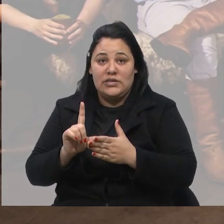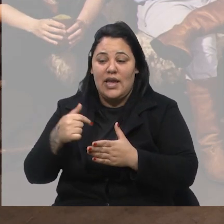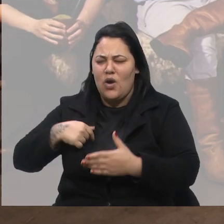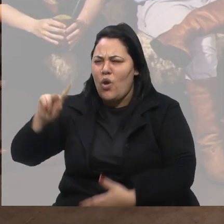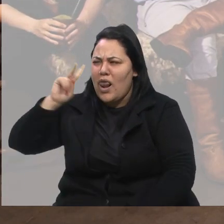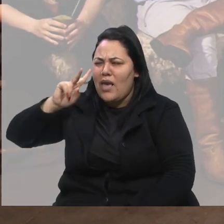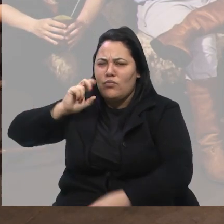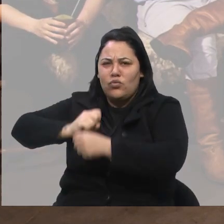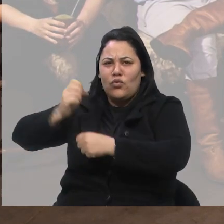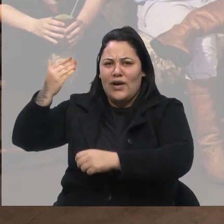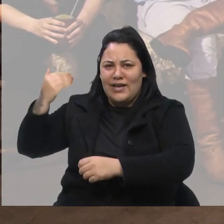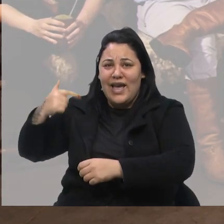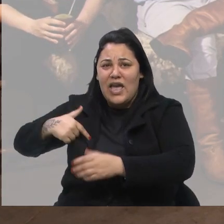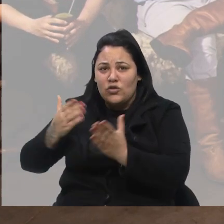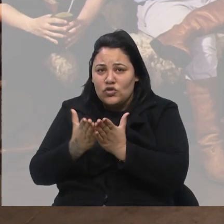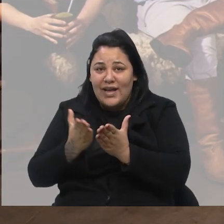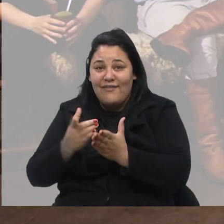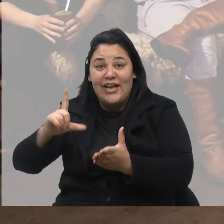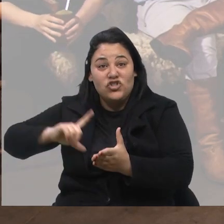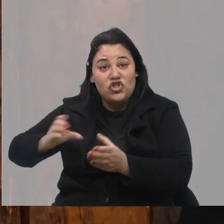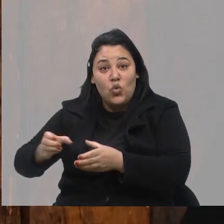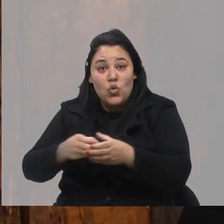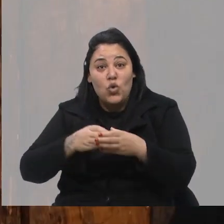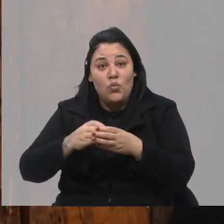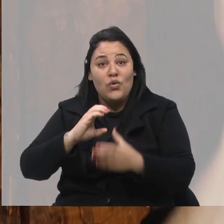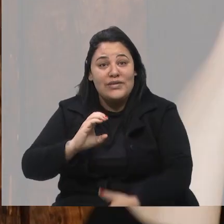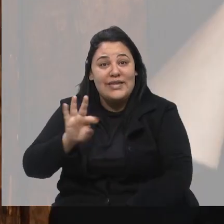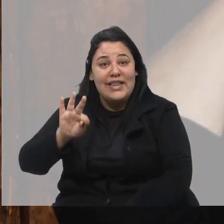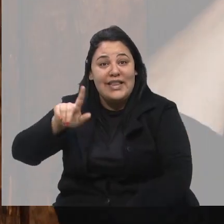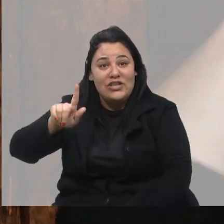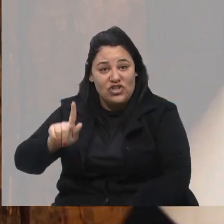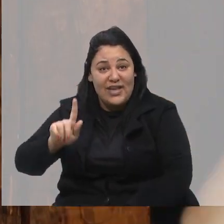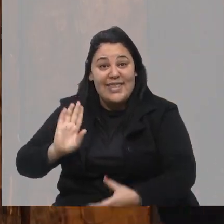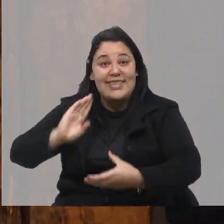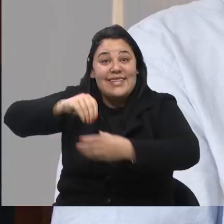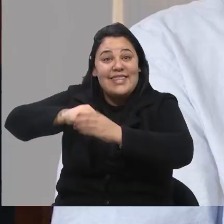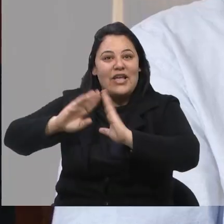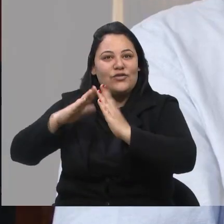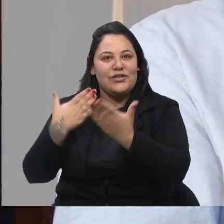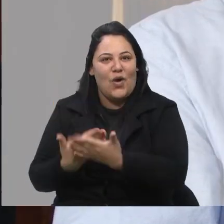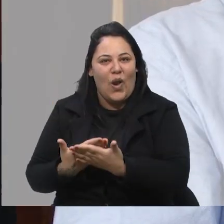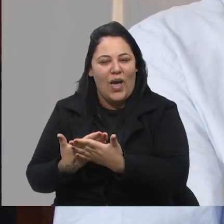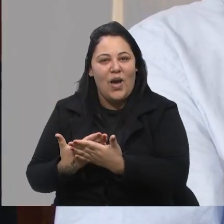nós tínhamos os CTGs dentro da escola, porque era uma forma